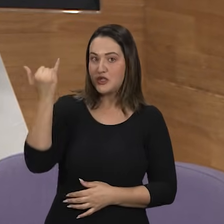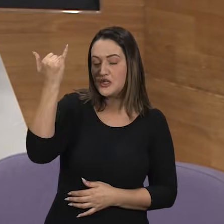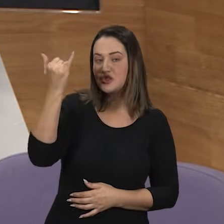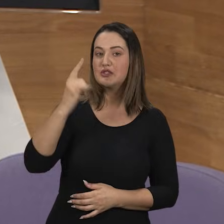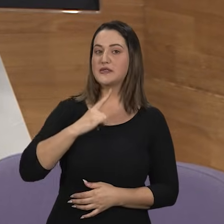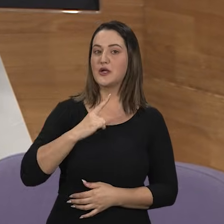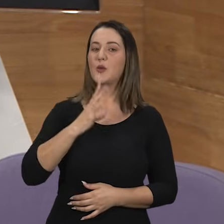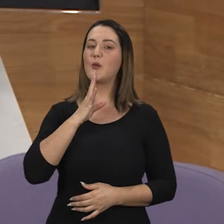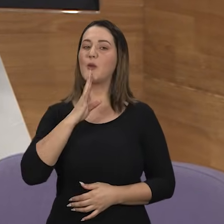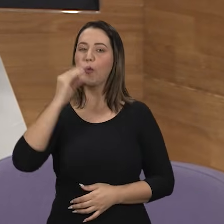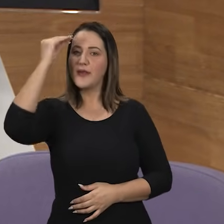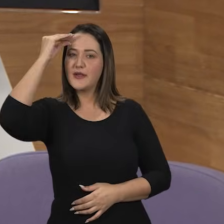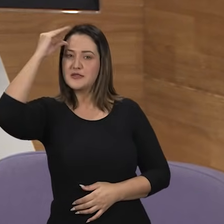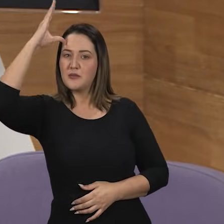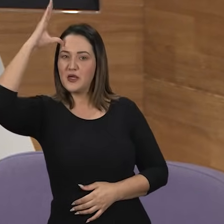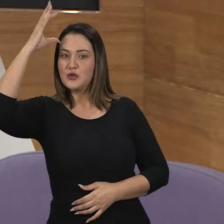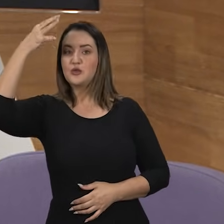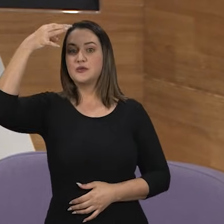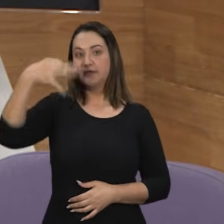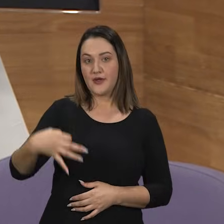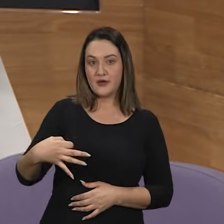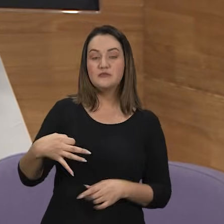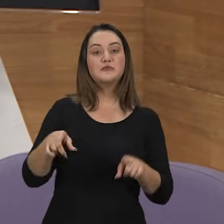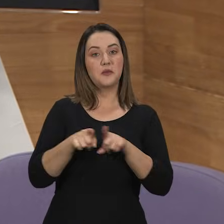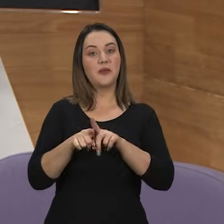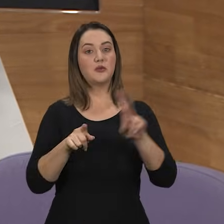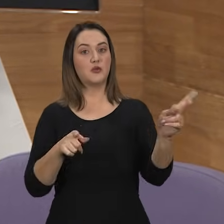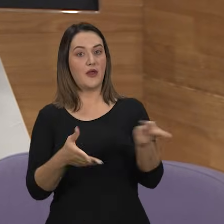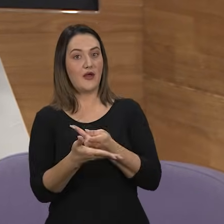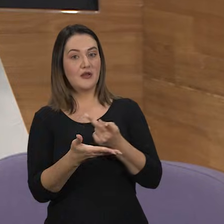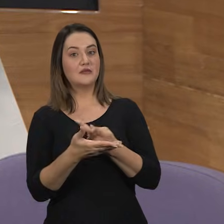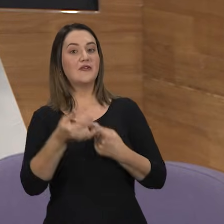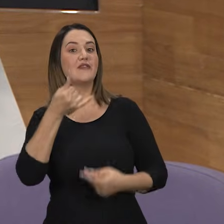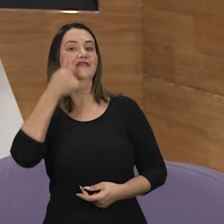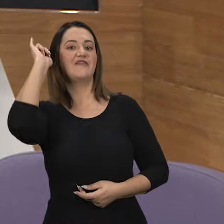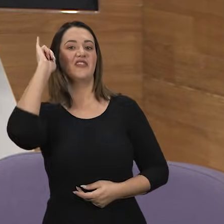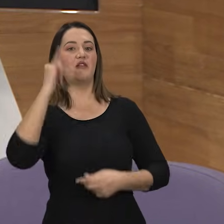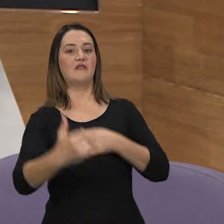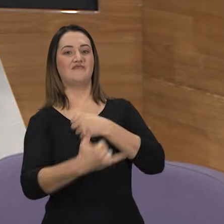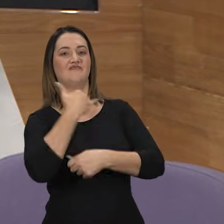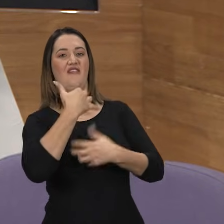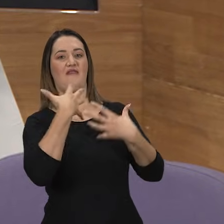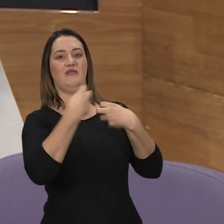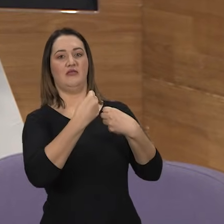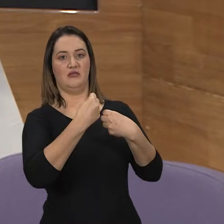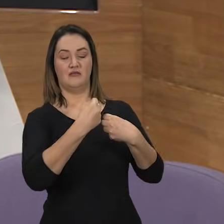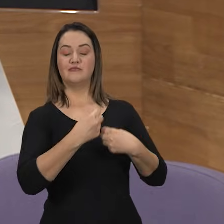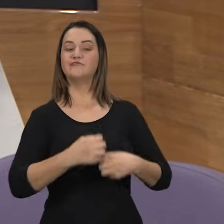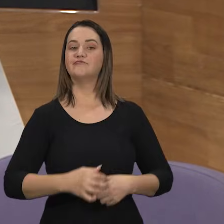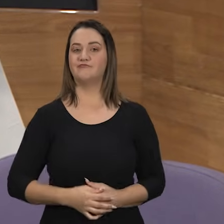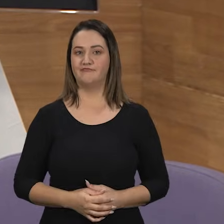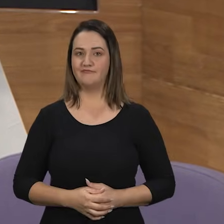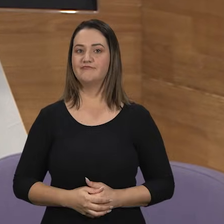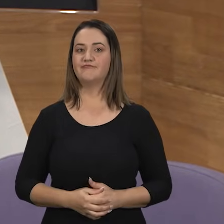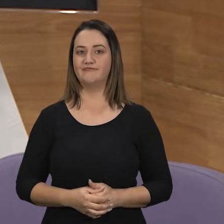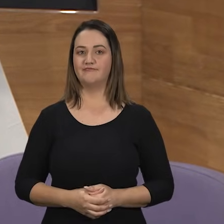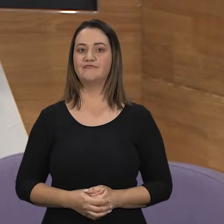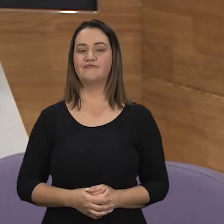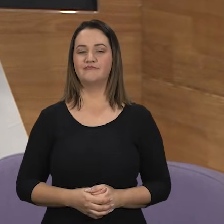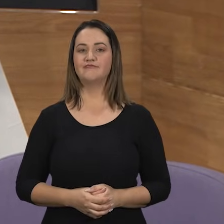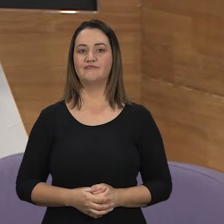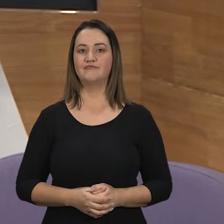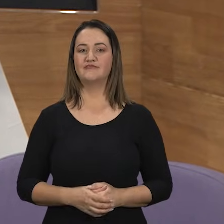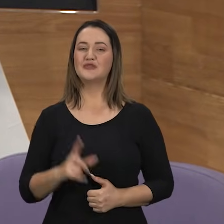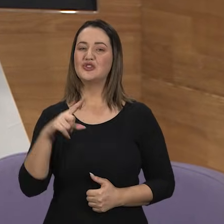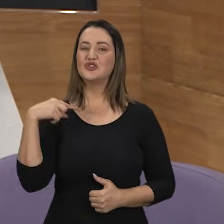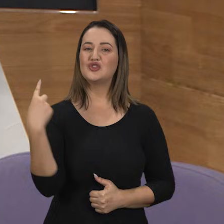conhecimento daquilo que é certo e estar atento com aquilo que é errado, para que você não seja enganado, para que você não seja